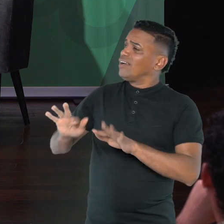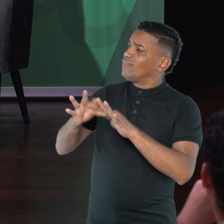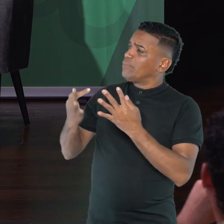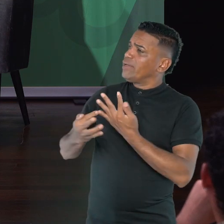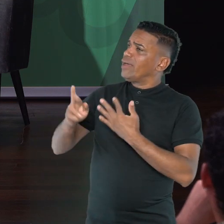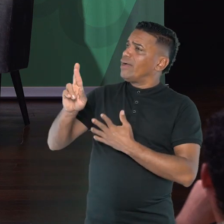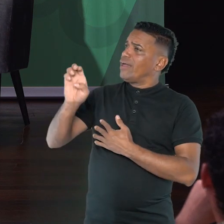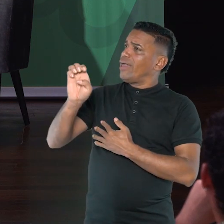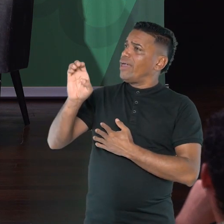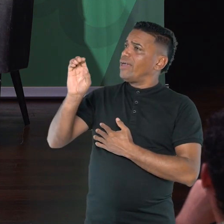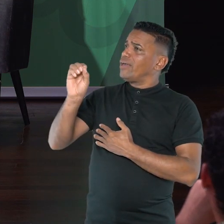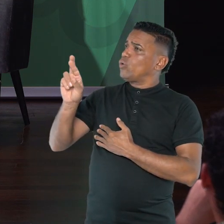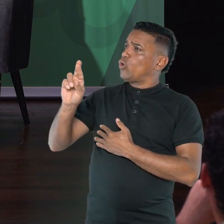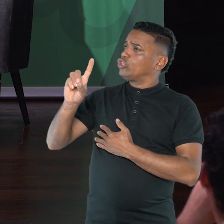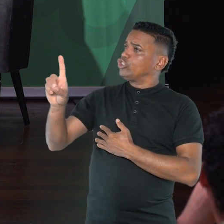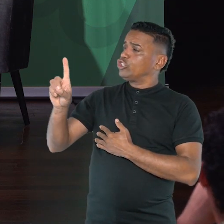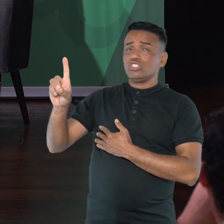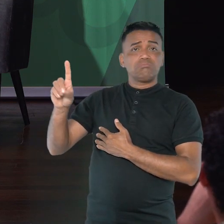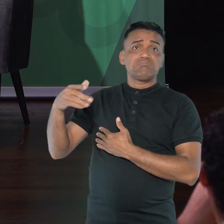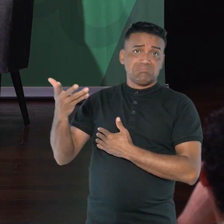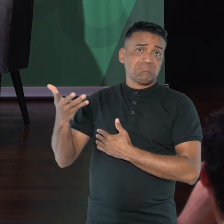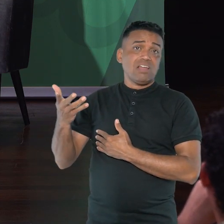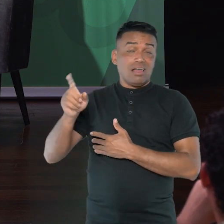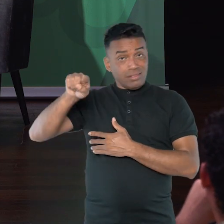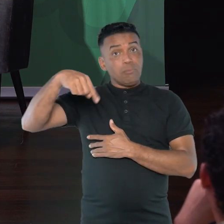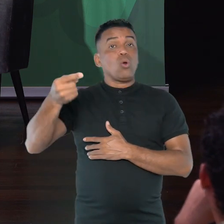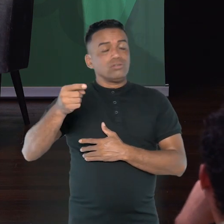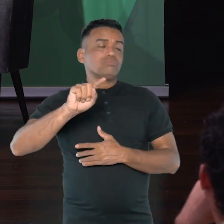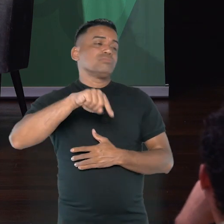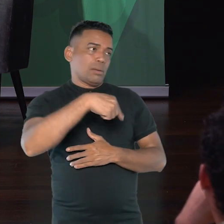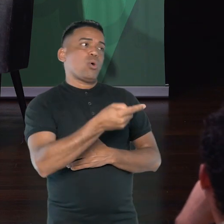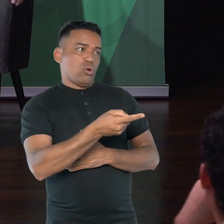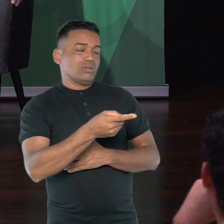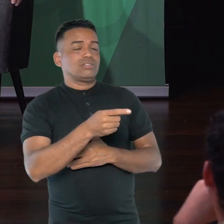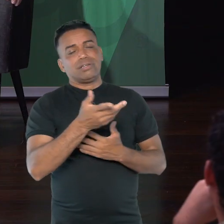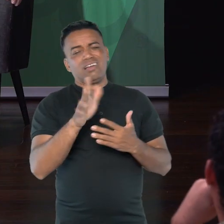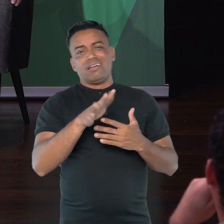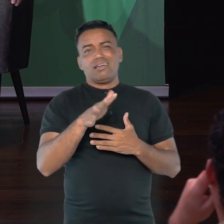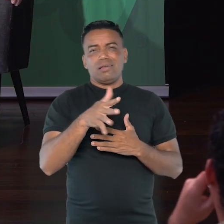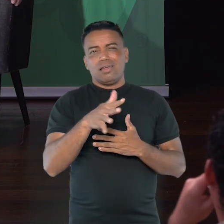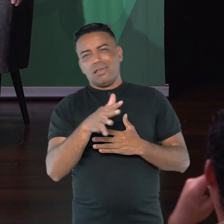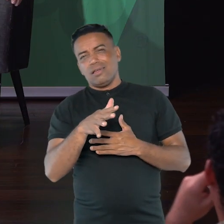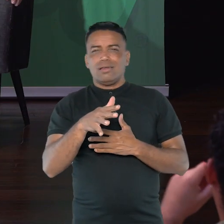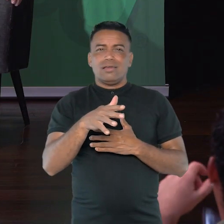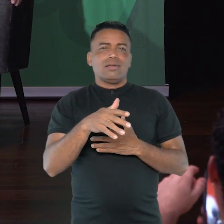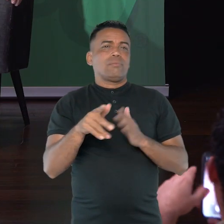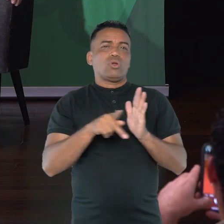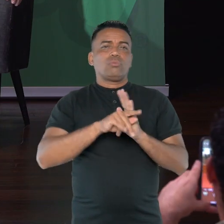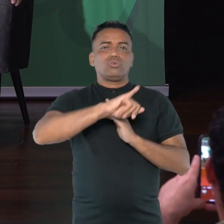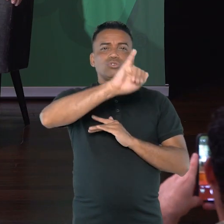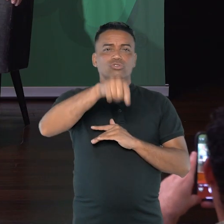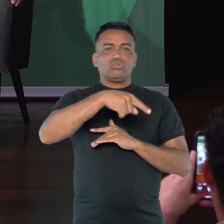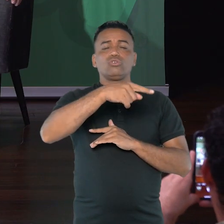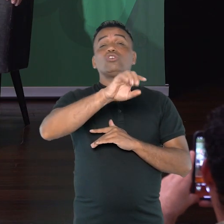foi... Assumiu depois, né? Então isso vem depois, assim, né? A gente está falando da época da época áurea do Zé Olímpio,